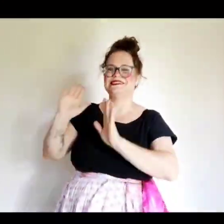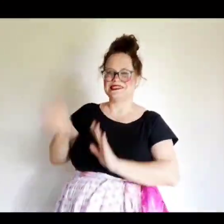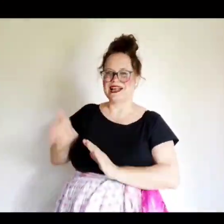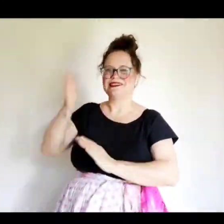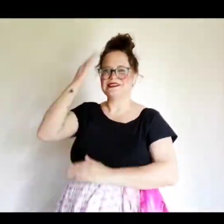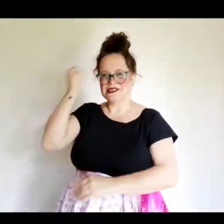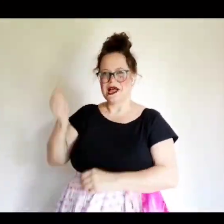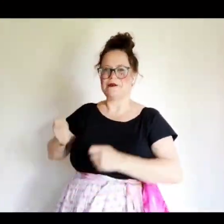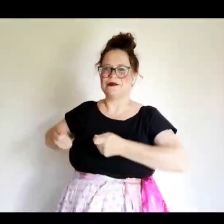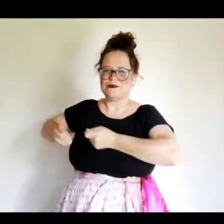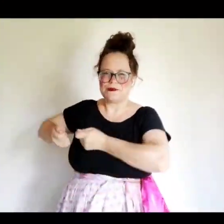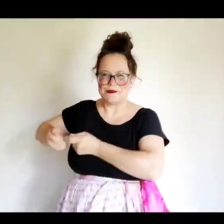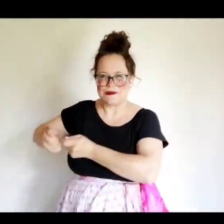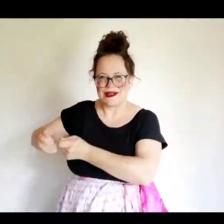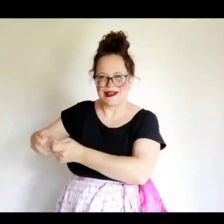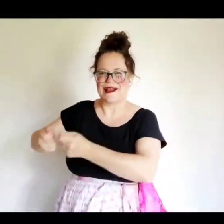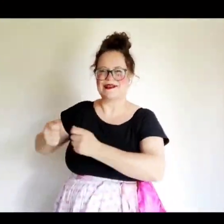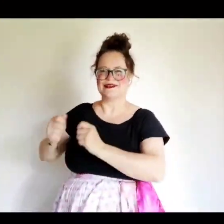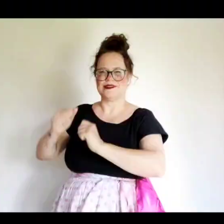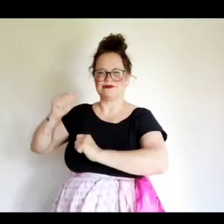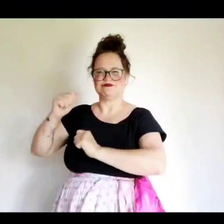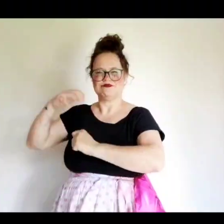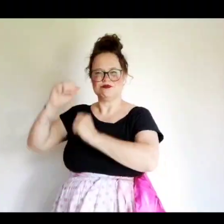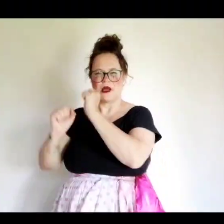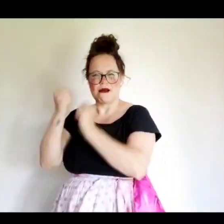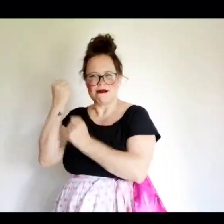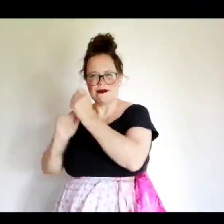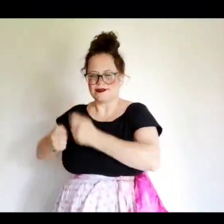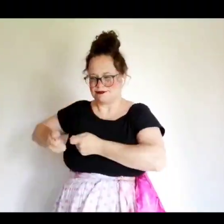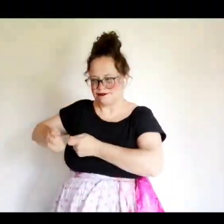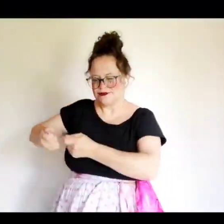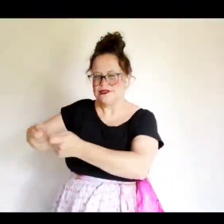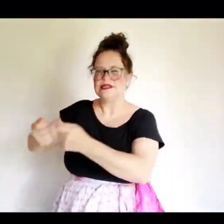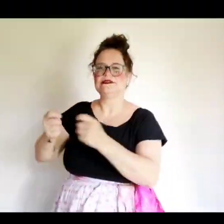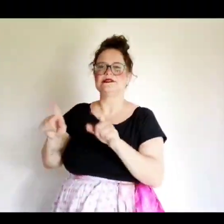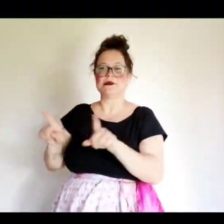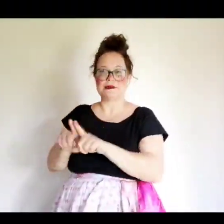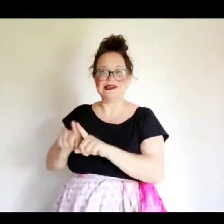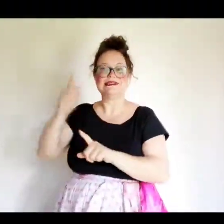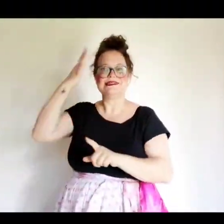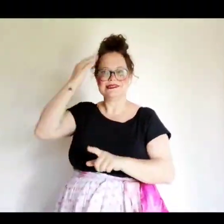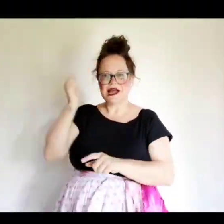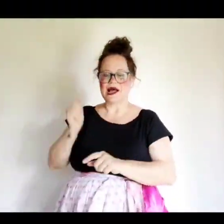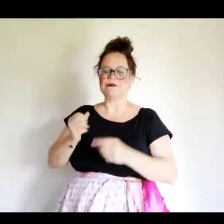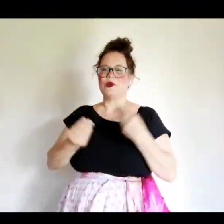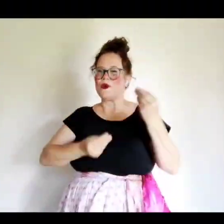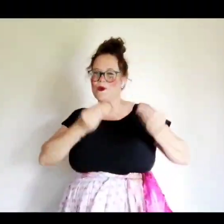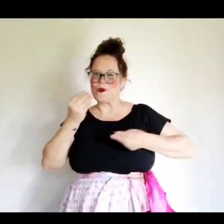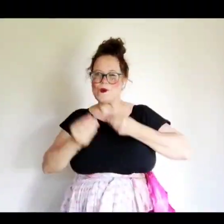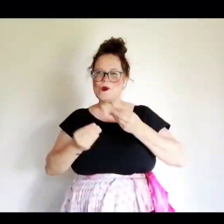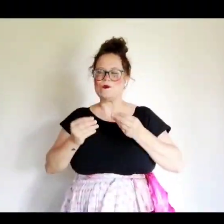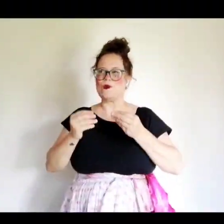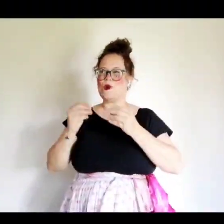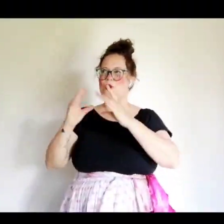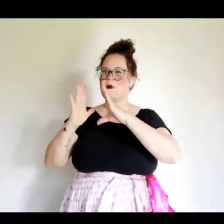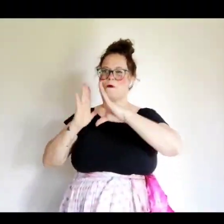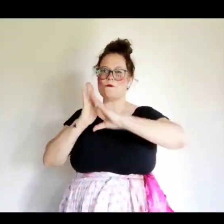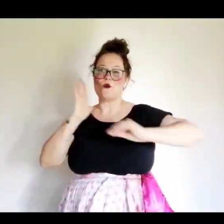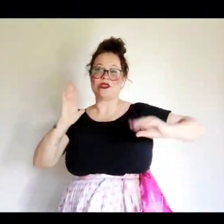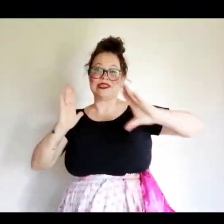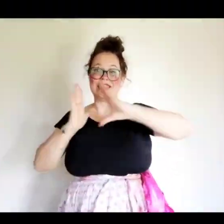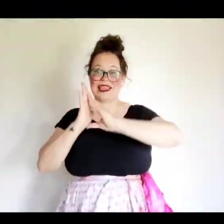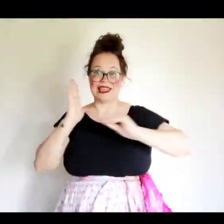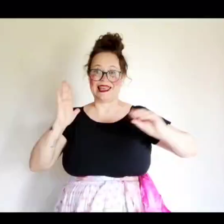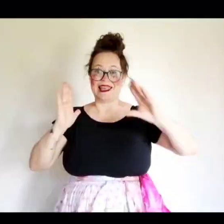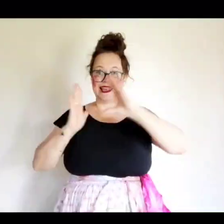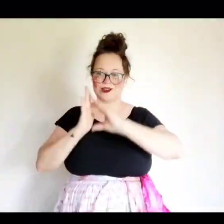ela não, ela já lida bem com as máquinas todas. Sabe fazer molde, que eu nem sei. Então ela veio para